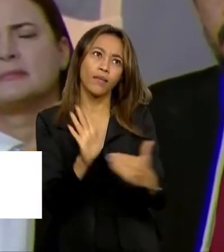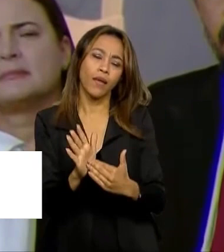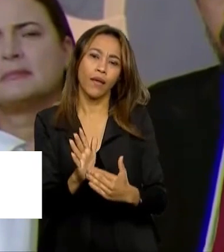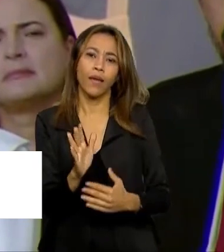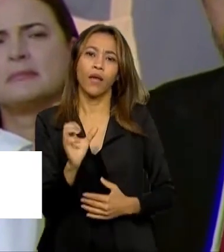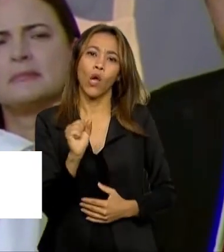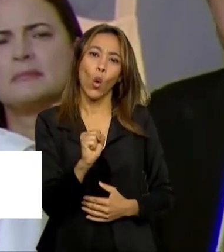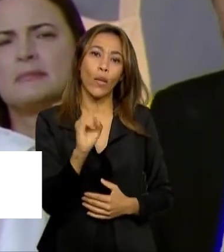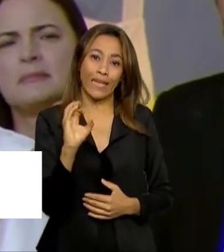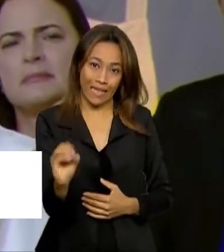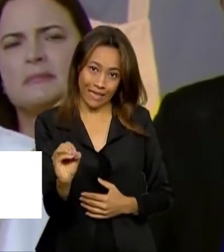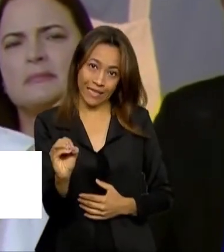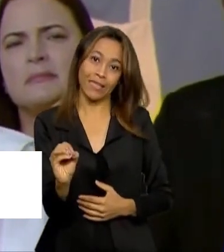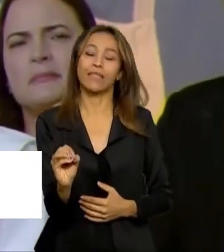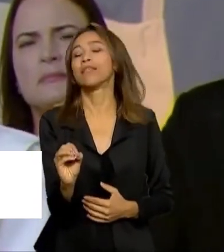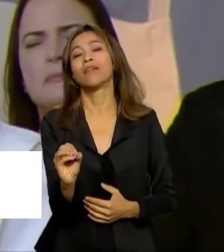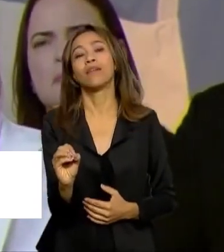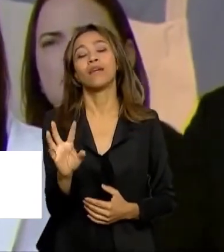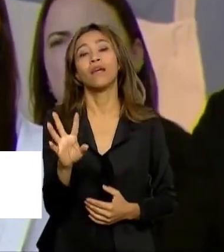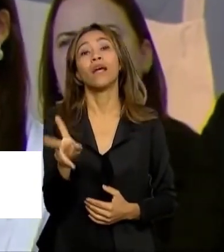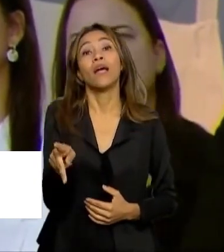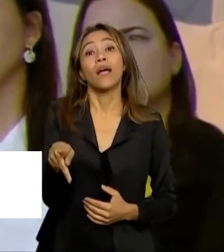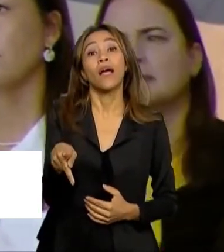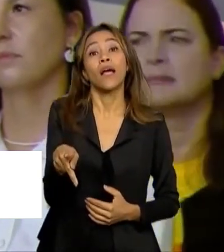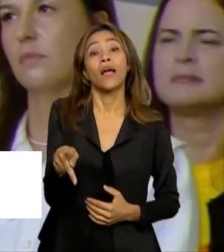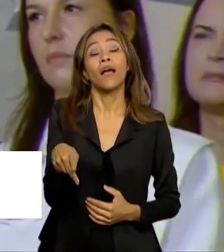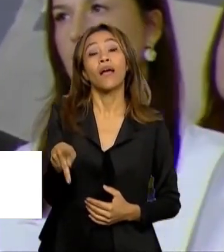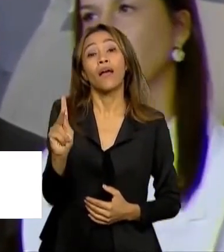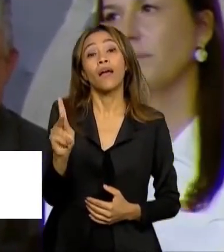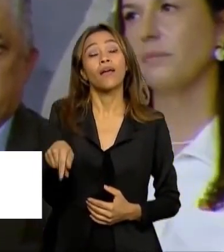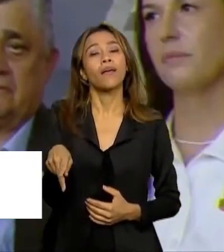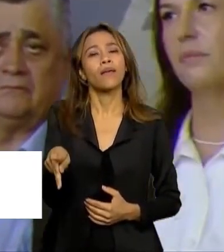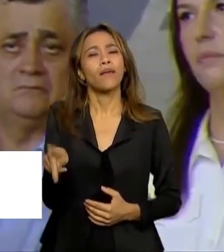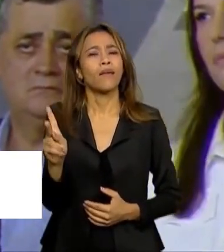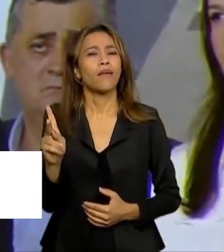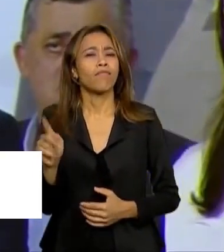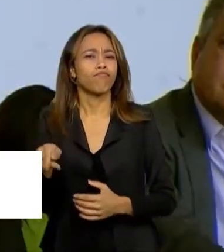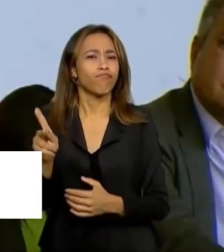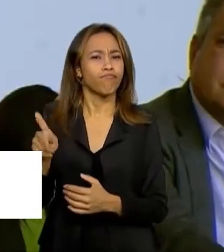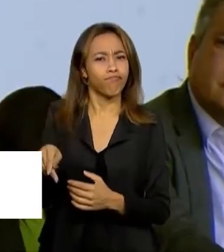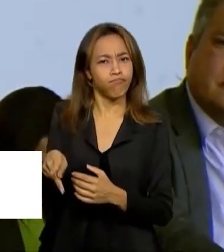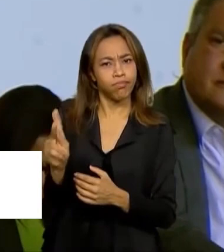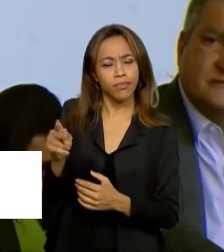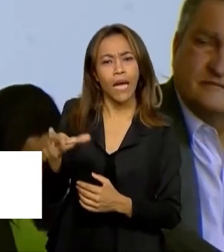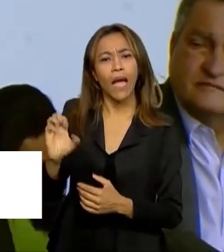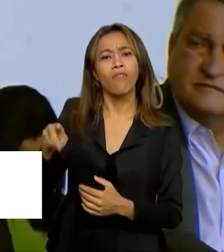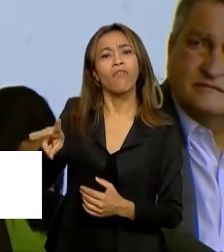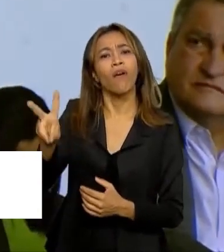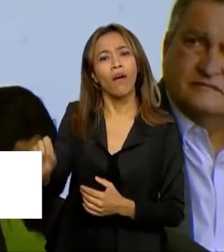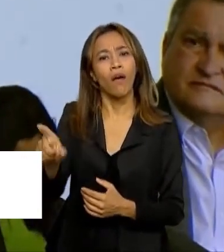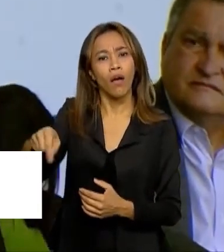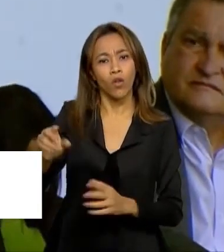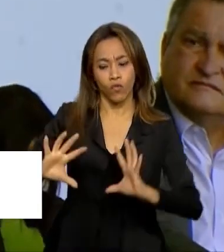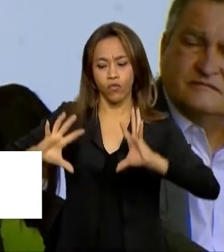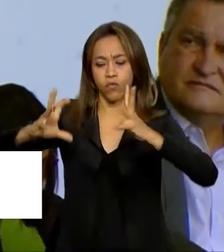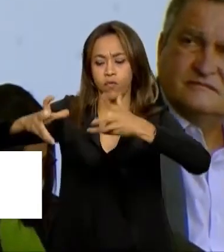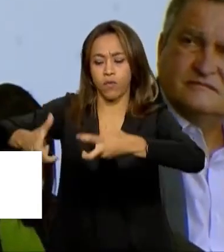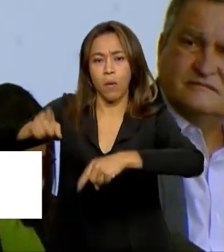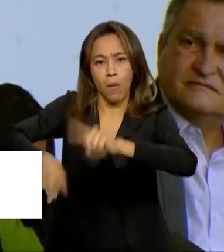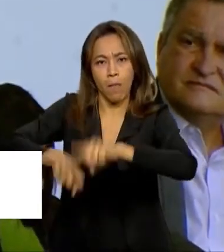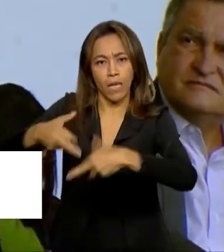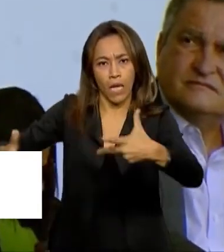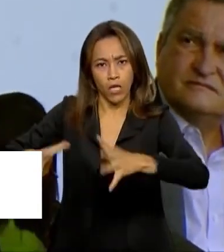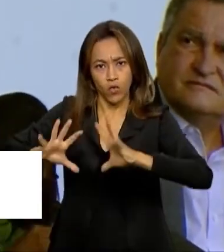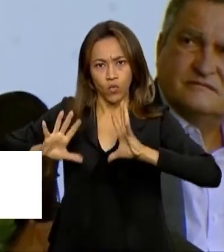cavalos e outras máquinas agrícolas. Nós vendemos 80 mil tratores. Salvamos